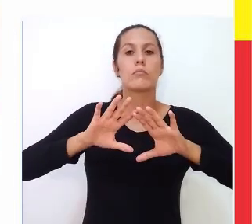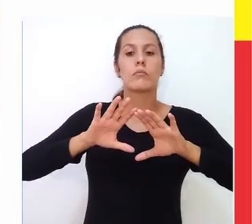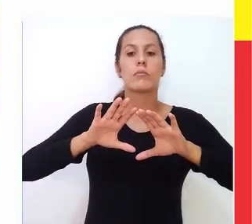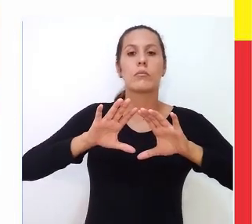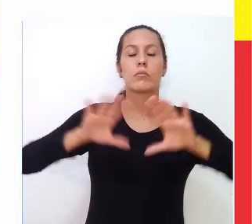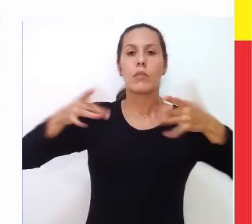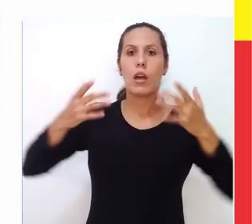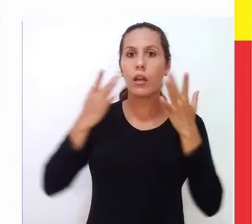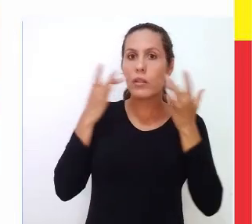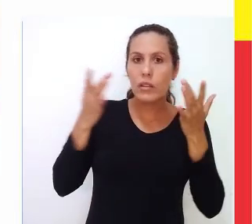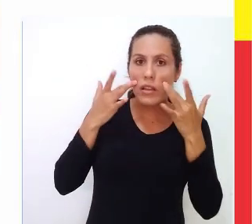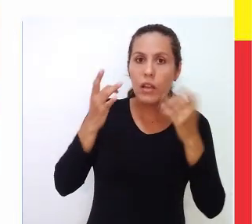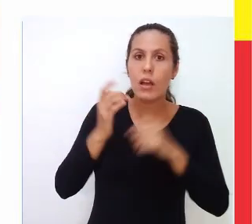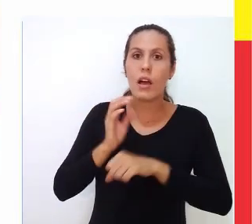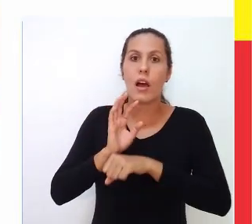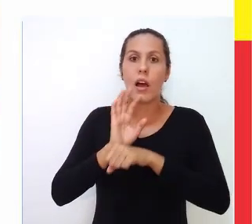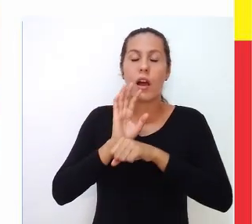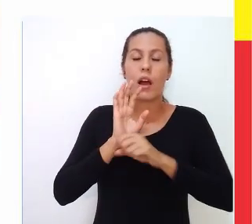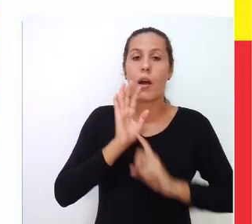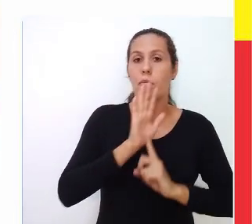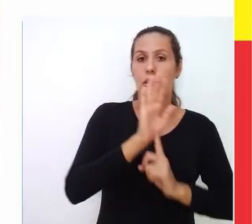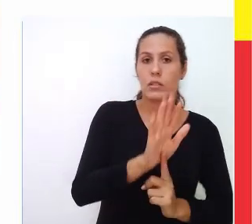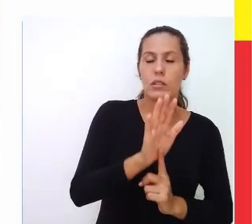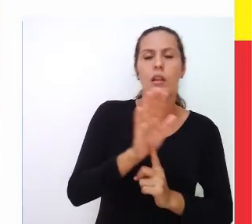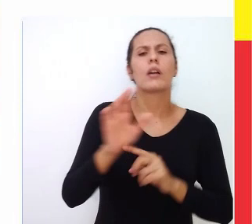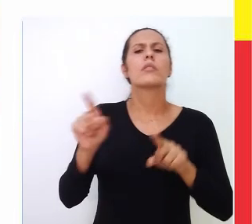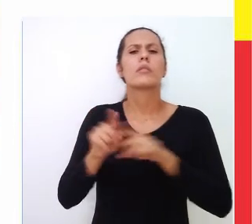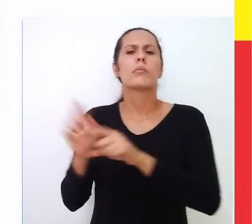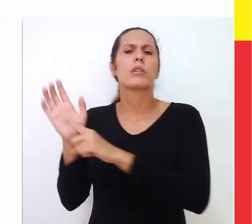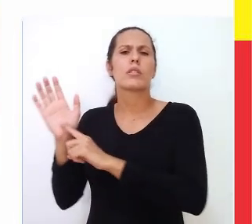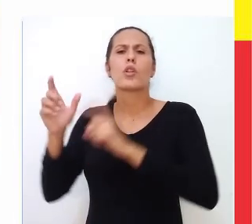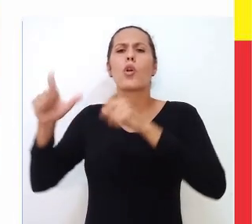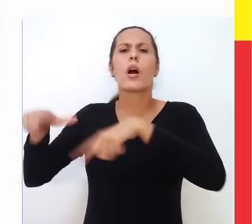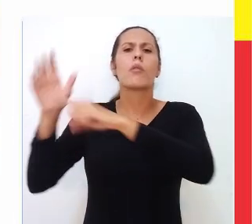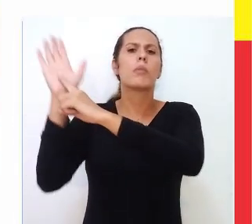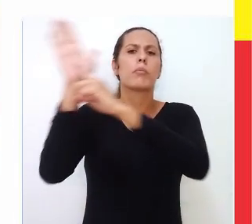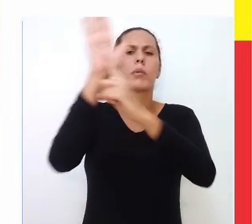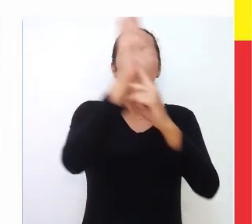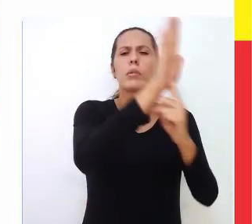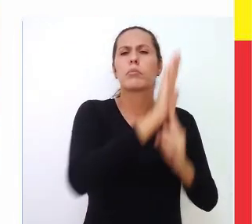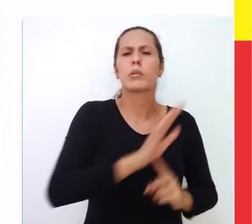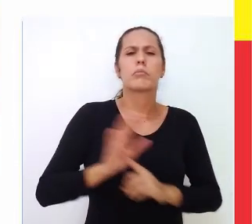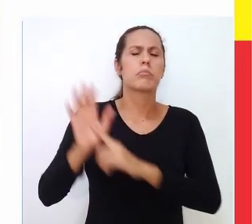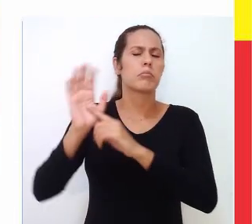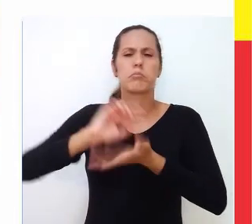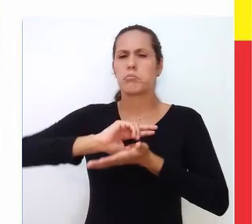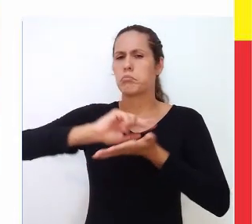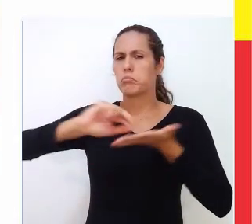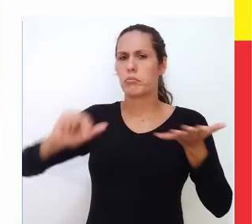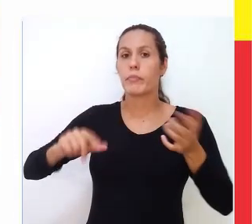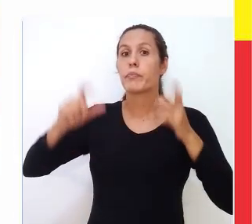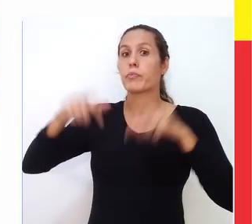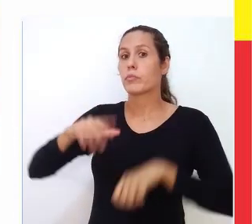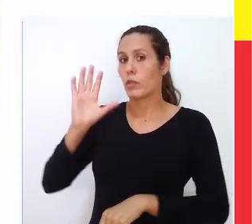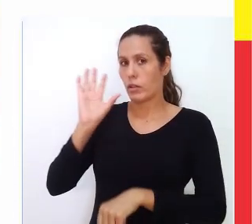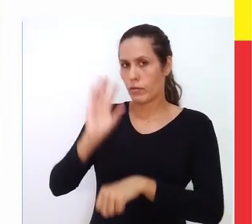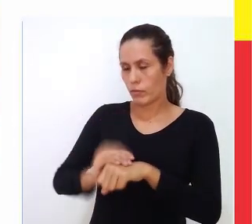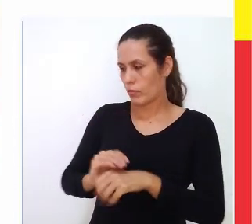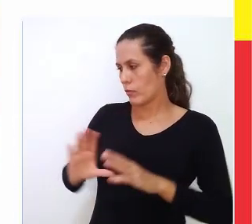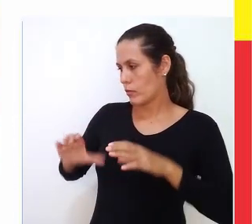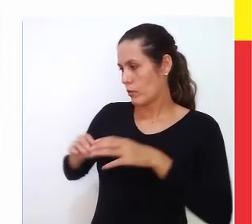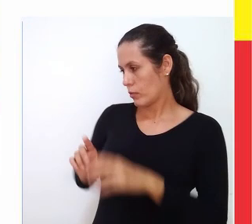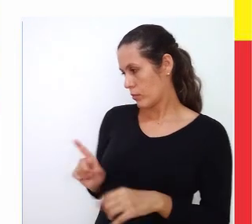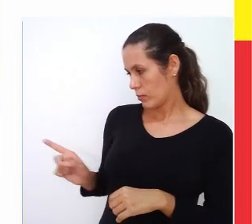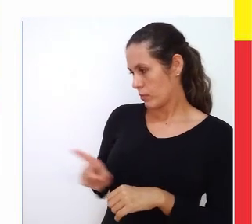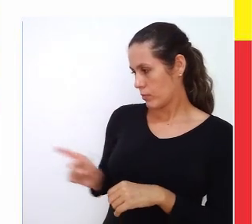são representados em diversos lugares. Então, aqui a gente tem uma foto